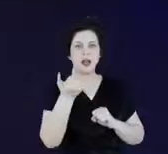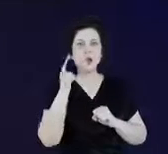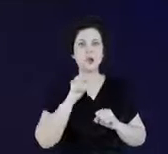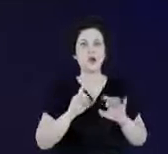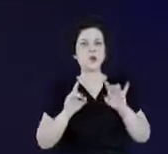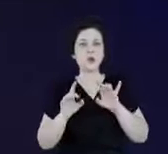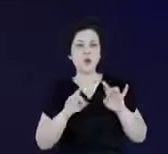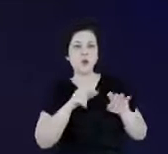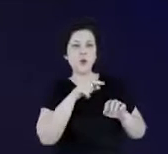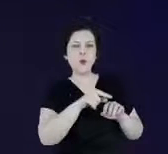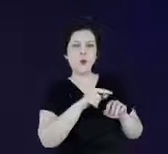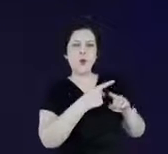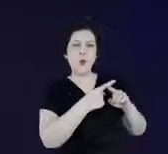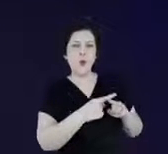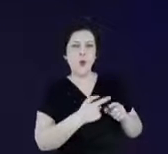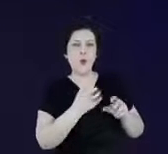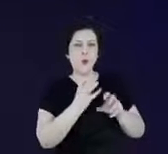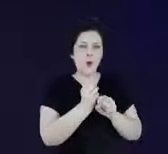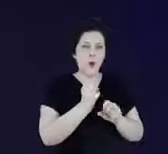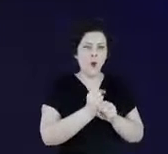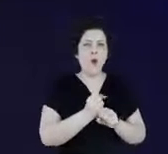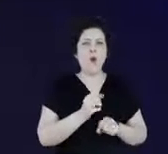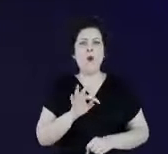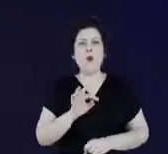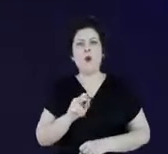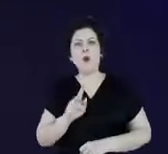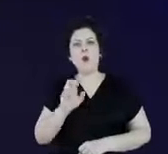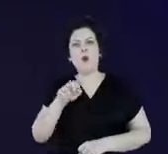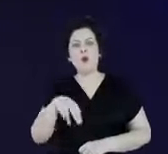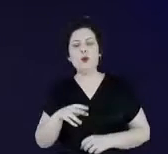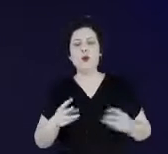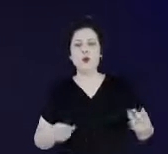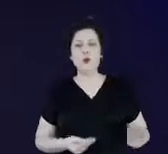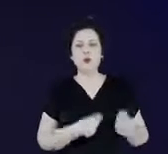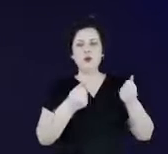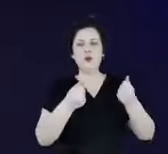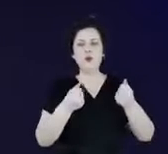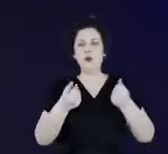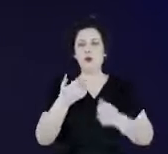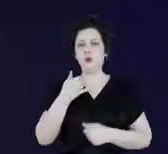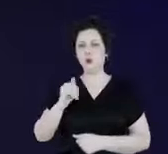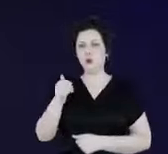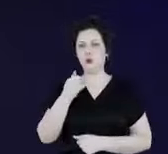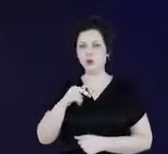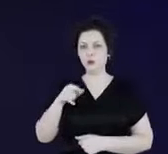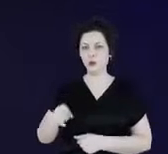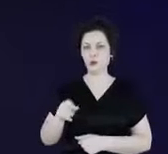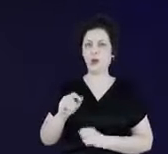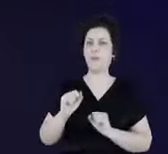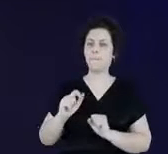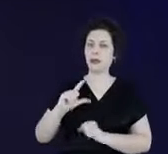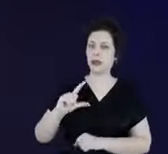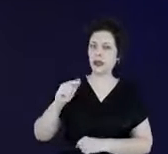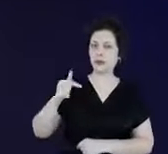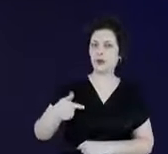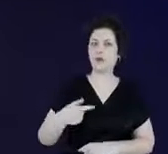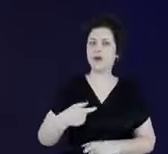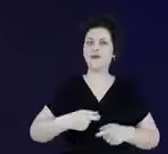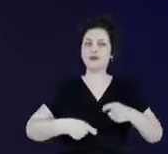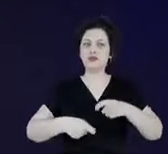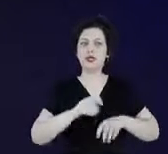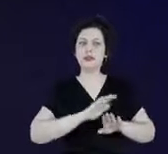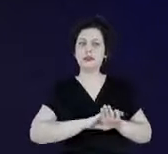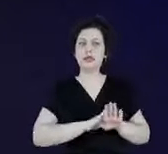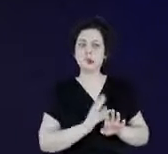aquele consumo gera tokens para eficiência energética e esse estoques podem depois ser um mercado secundário